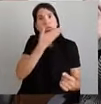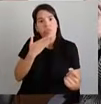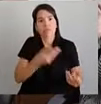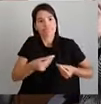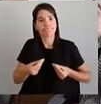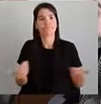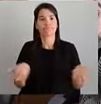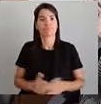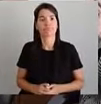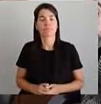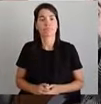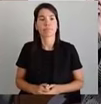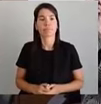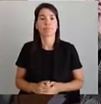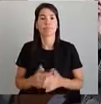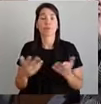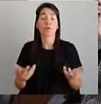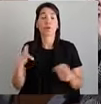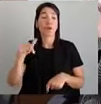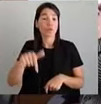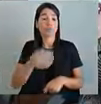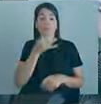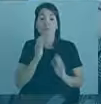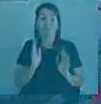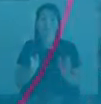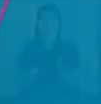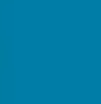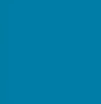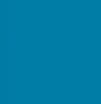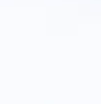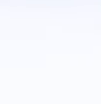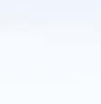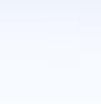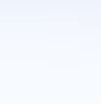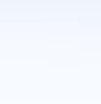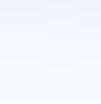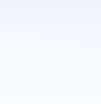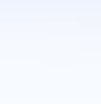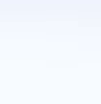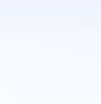Foi aqui falado e eu desconhecia.